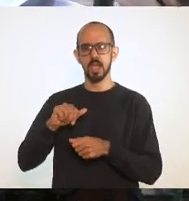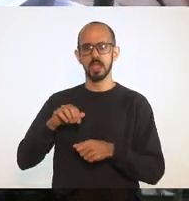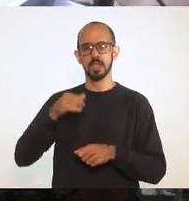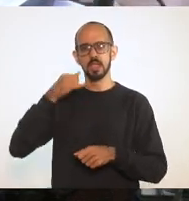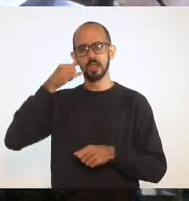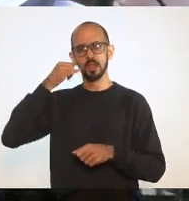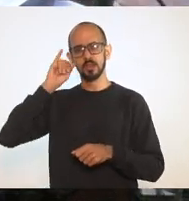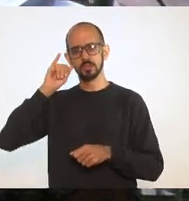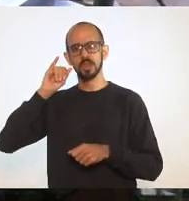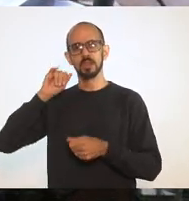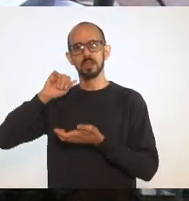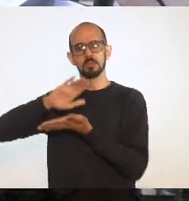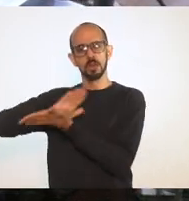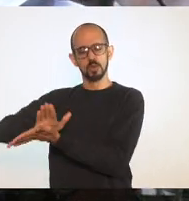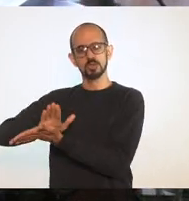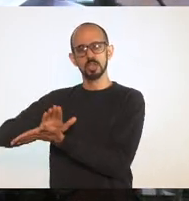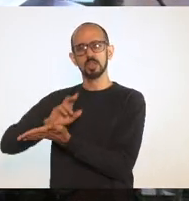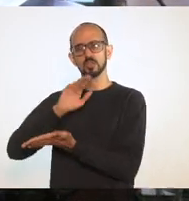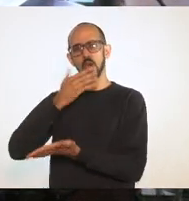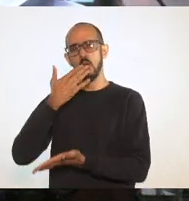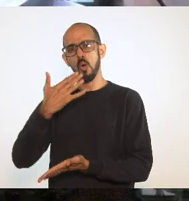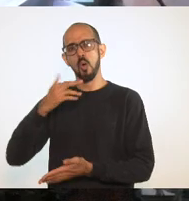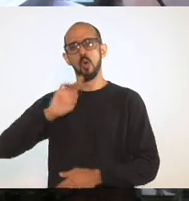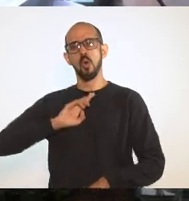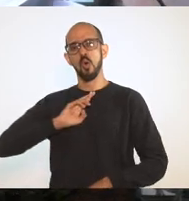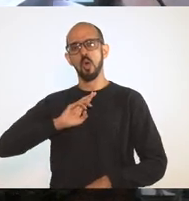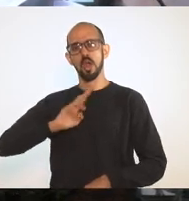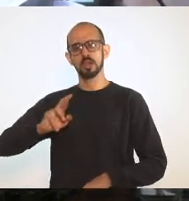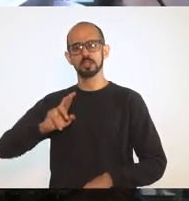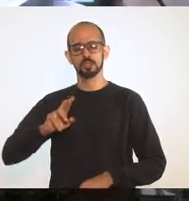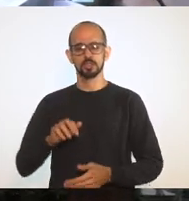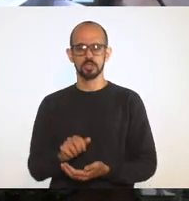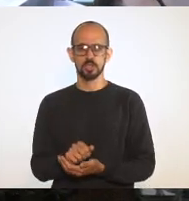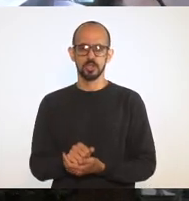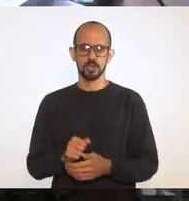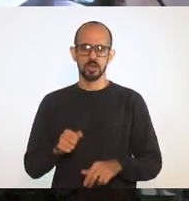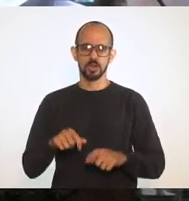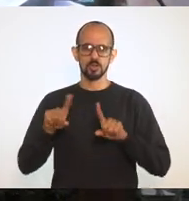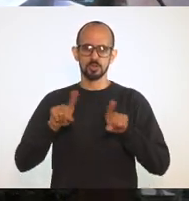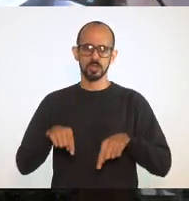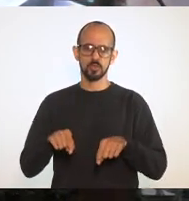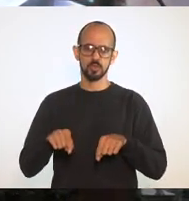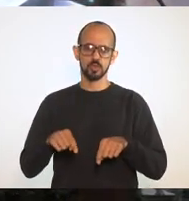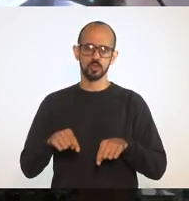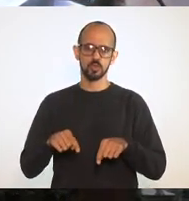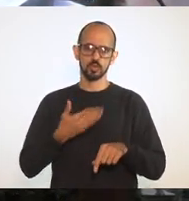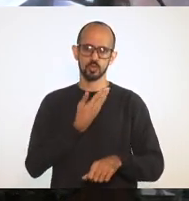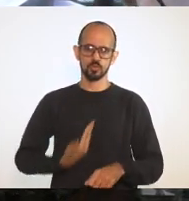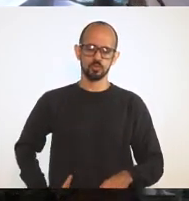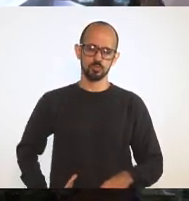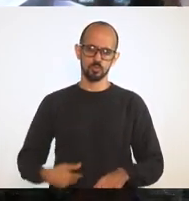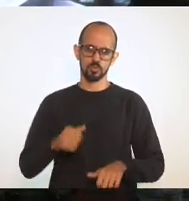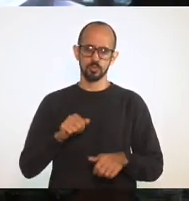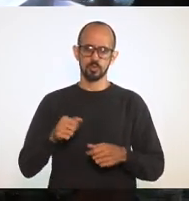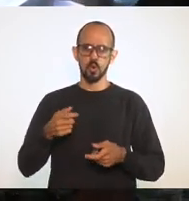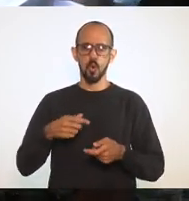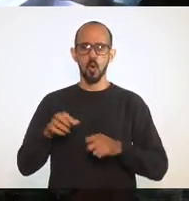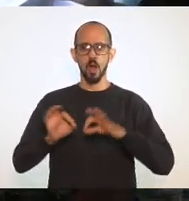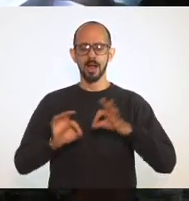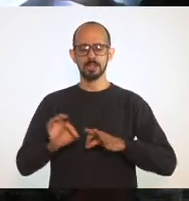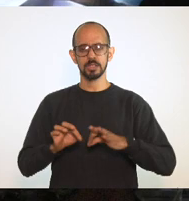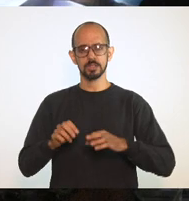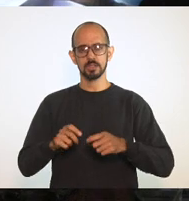Raça, Cor, Etnia, Religião e Procedência Nacional, de Segurança Pública, Ação de Polícia, de Servidores Públicos, de Orçamento, Finanças, Fiscalização Financeira e